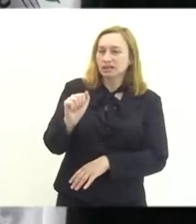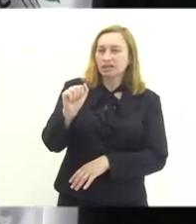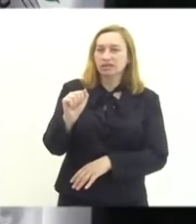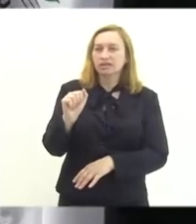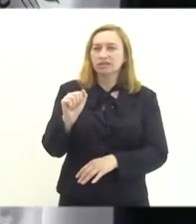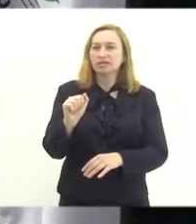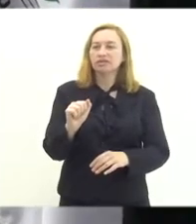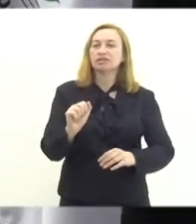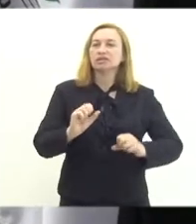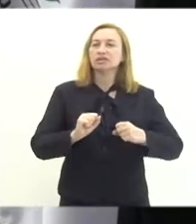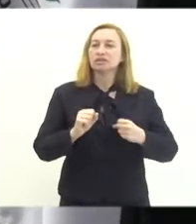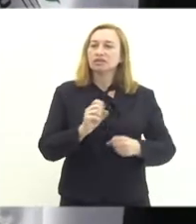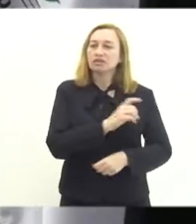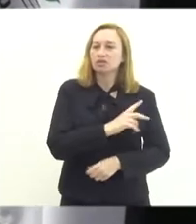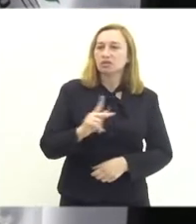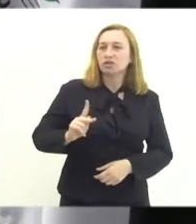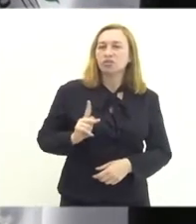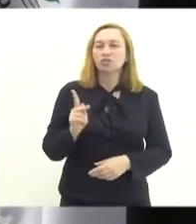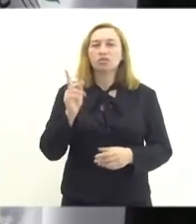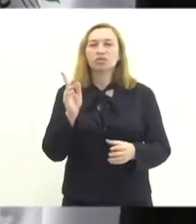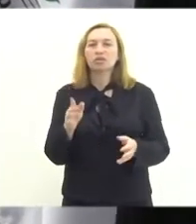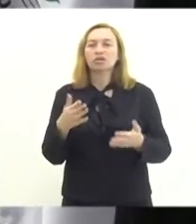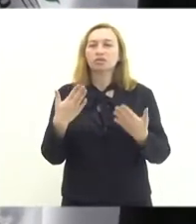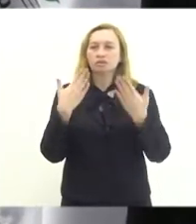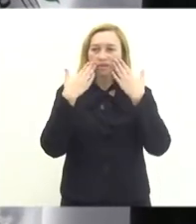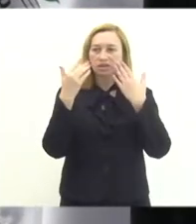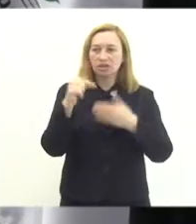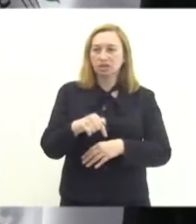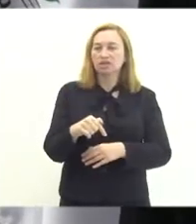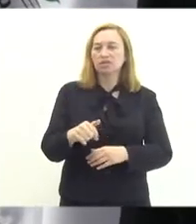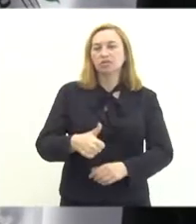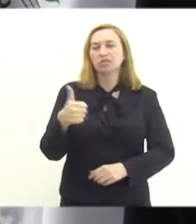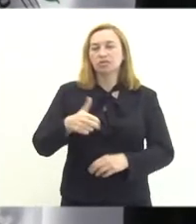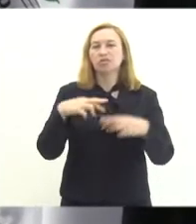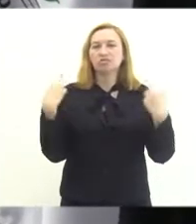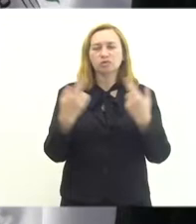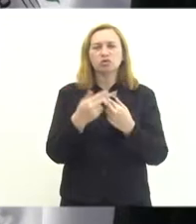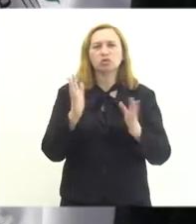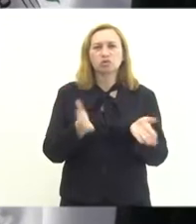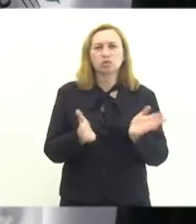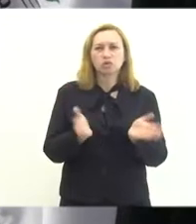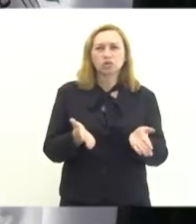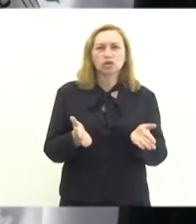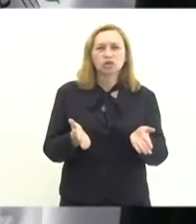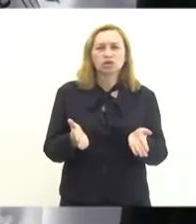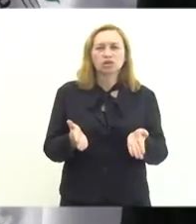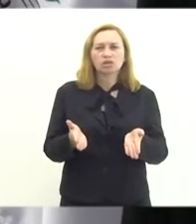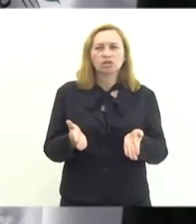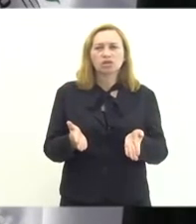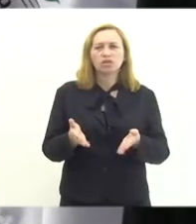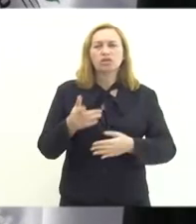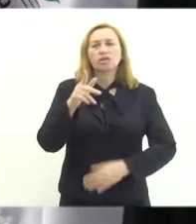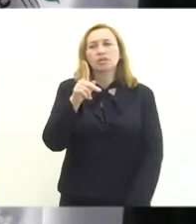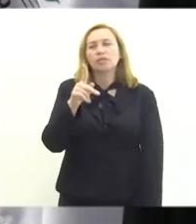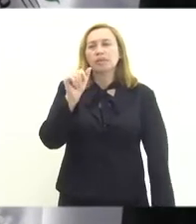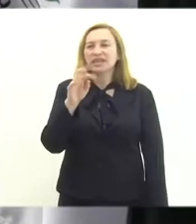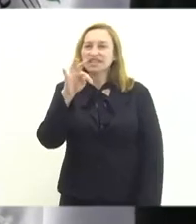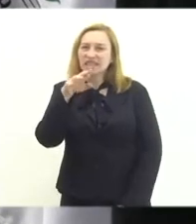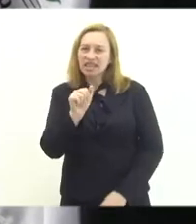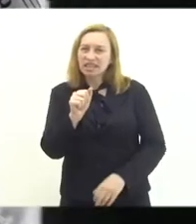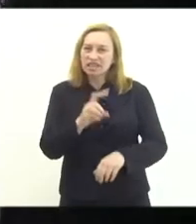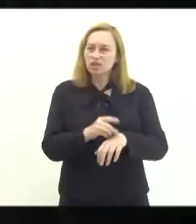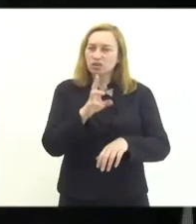Pública representando aqui na nossa primeira audiência de hoje Dra Patricia Leite Galvão